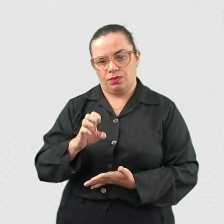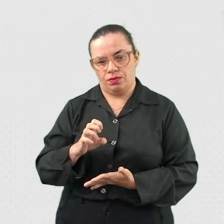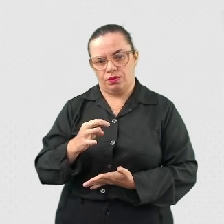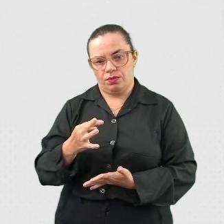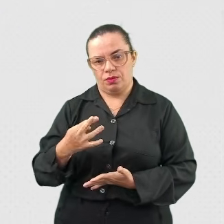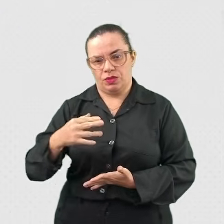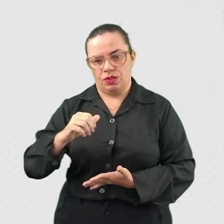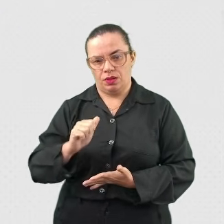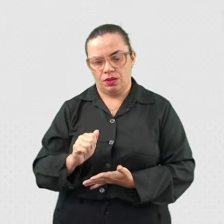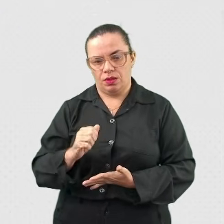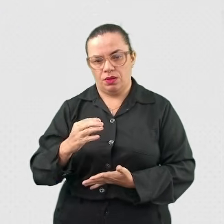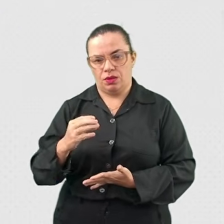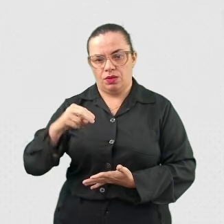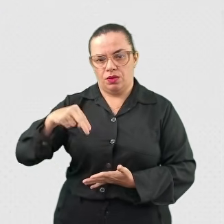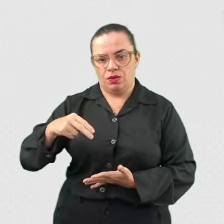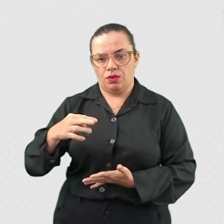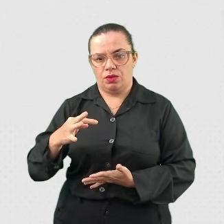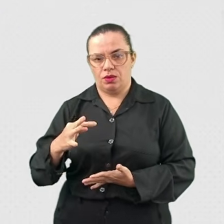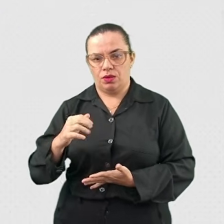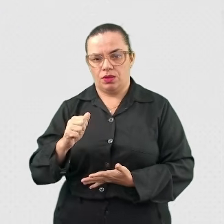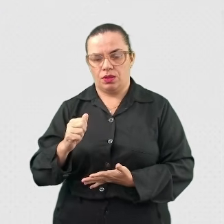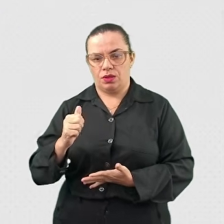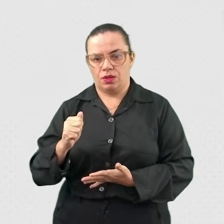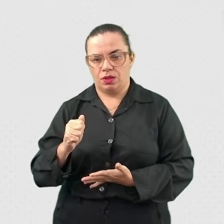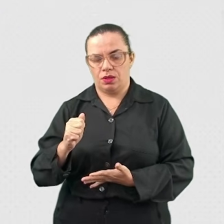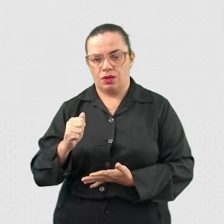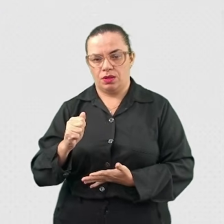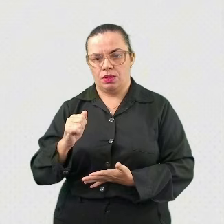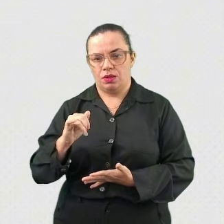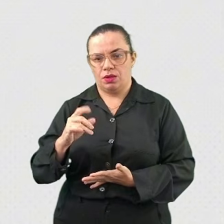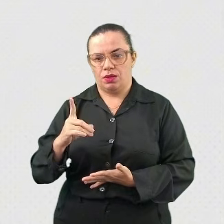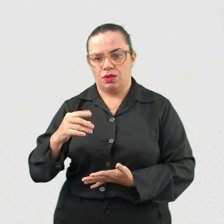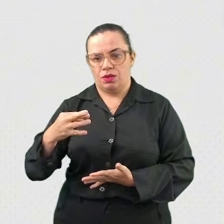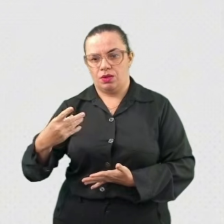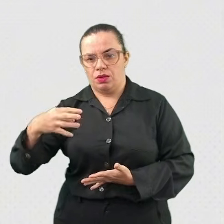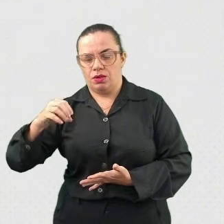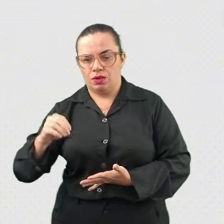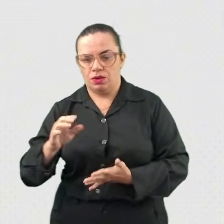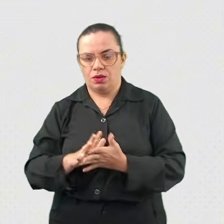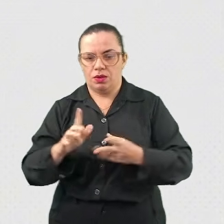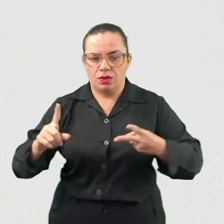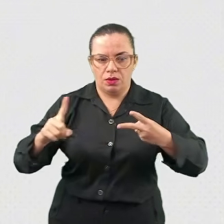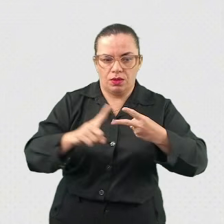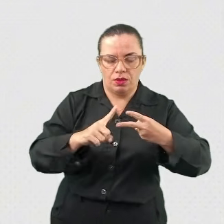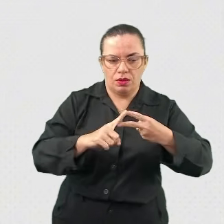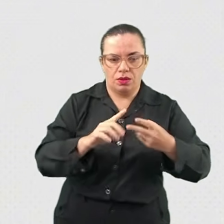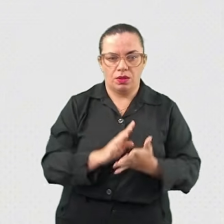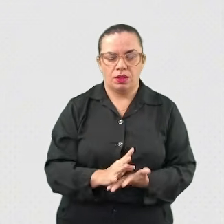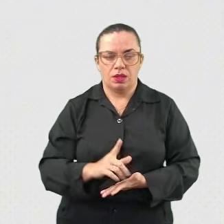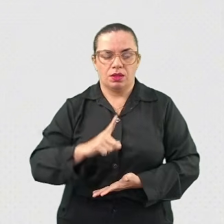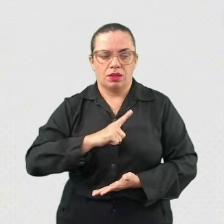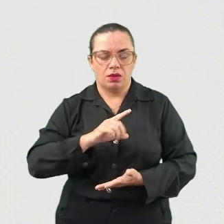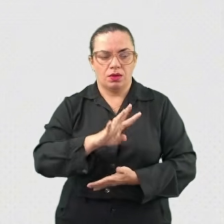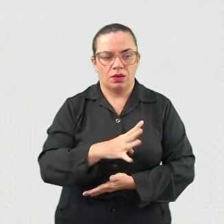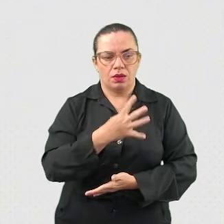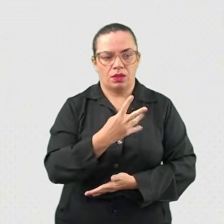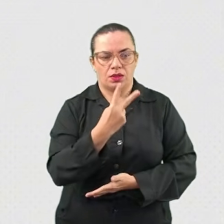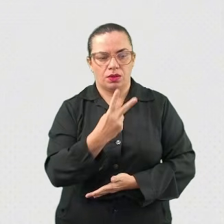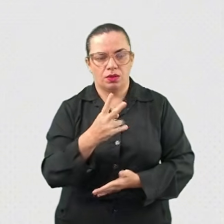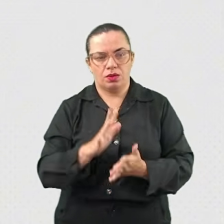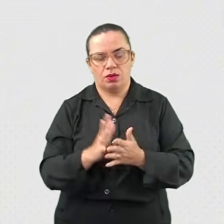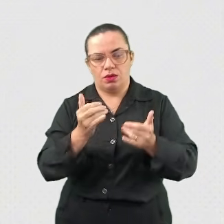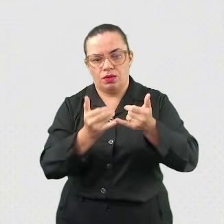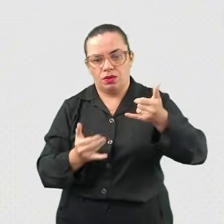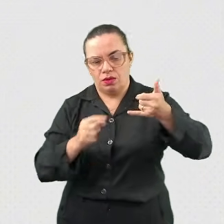tetracondacaidígono. Eita, que nome difícil, né? Enrolei aqui todo. Esse polígono aí é um polígono com 42 lados. Calcule